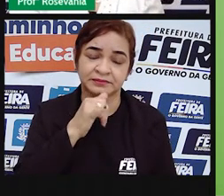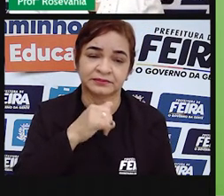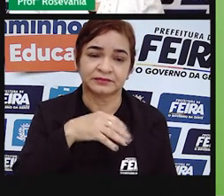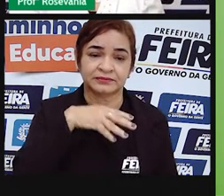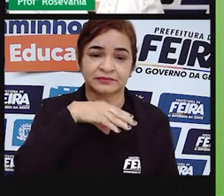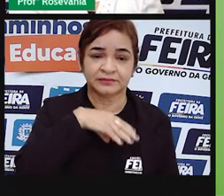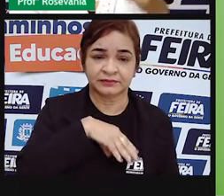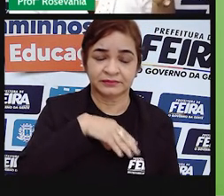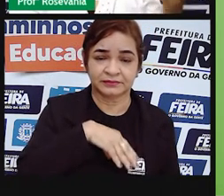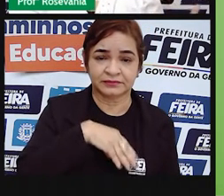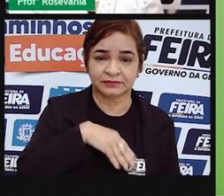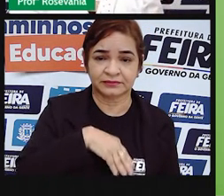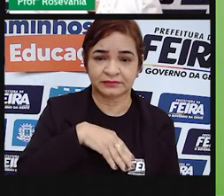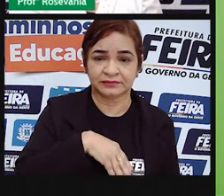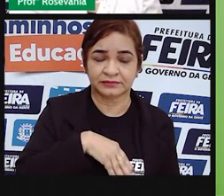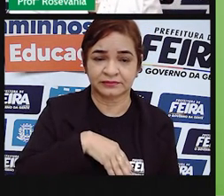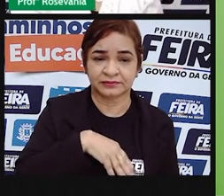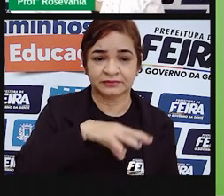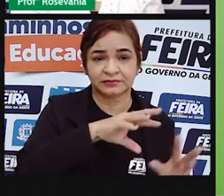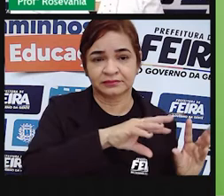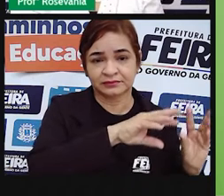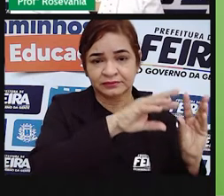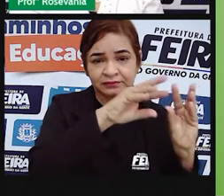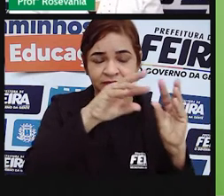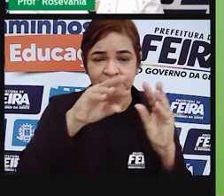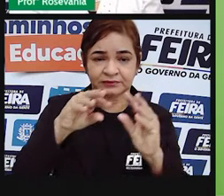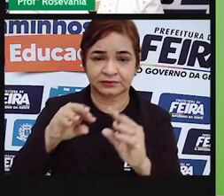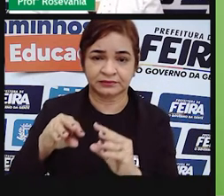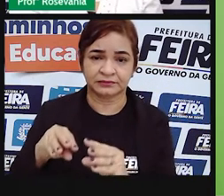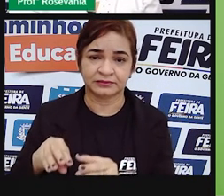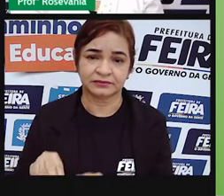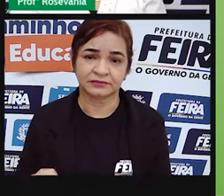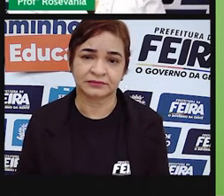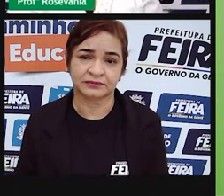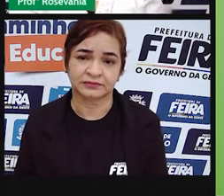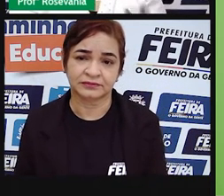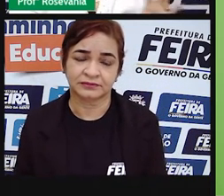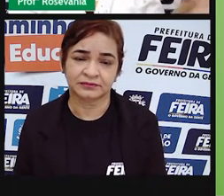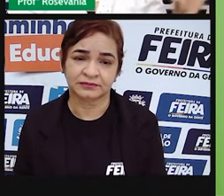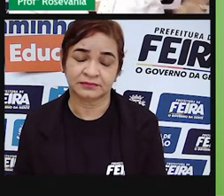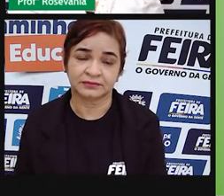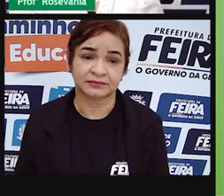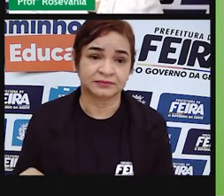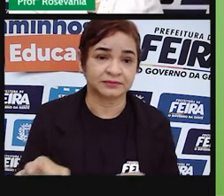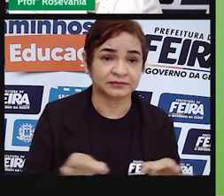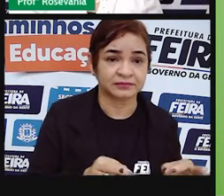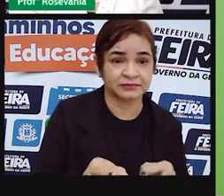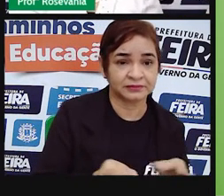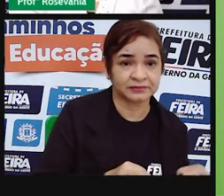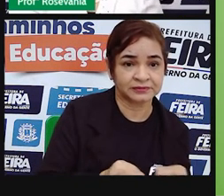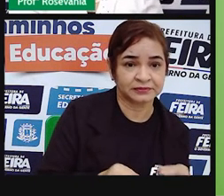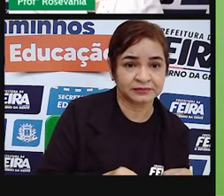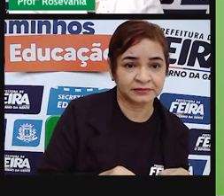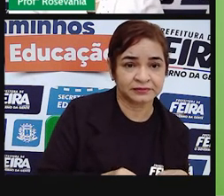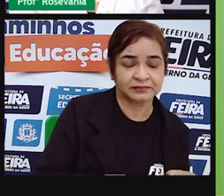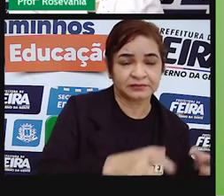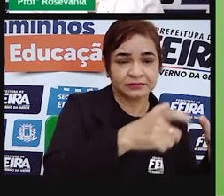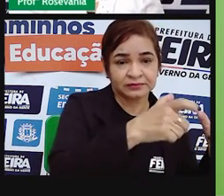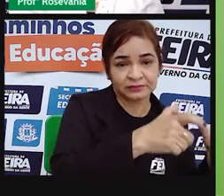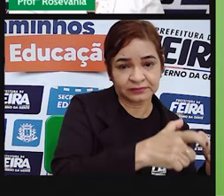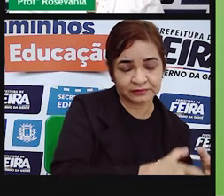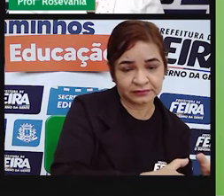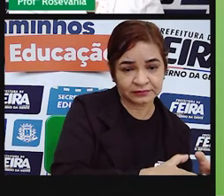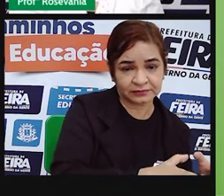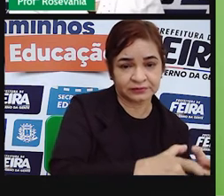eles fizeram um processo de emigração. Entendido, né? Imigração é essa movimentação da população no espaço, seja ele no